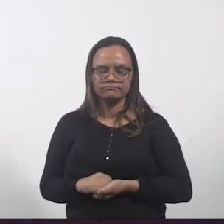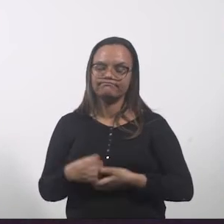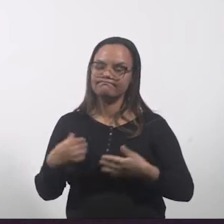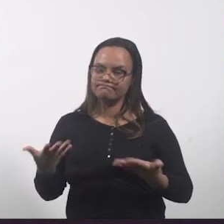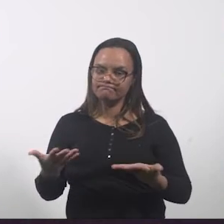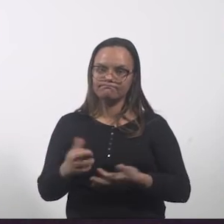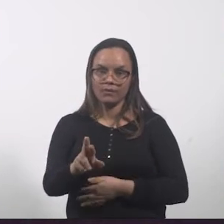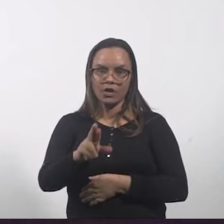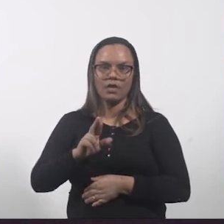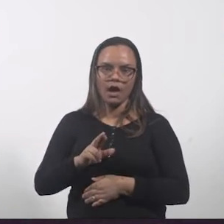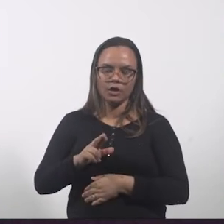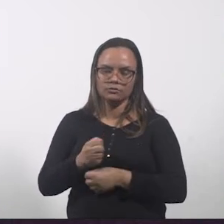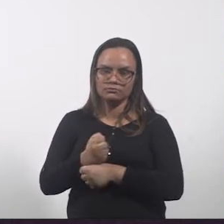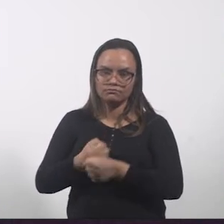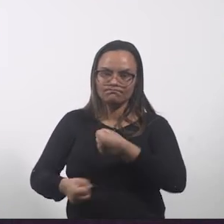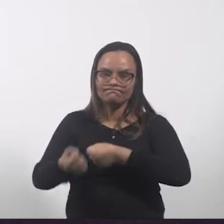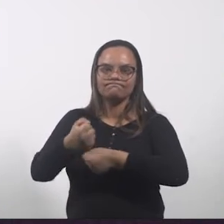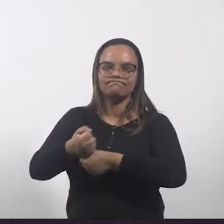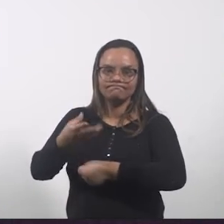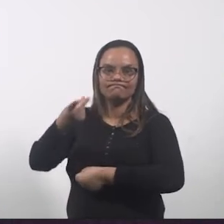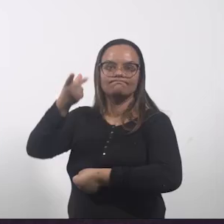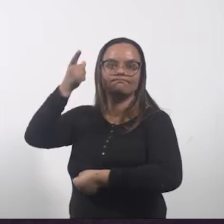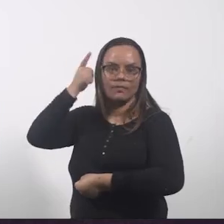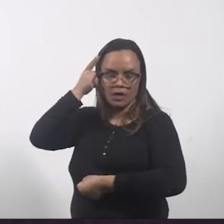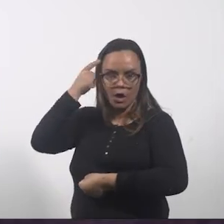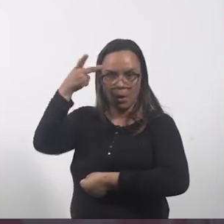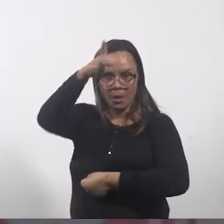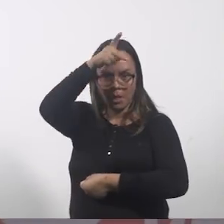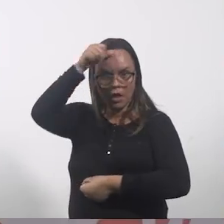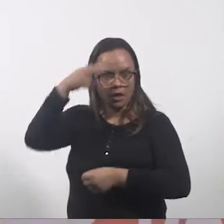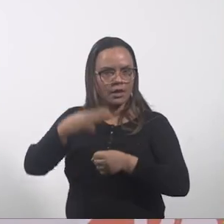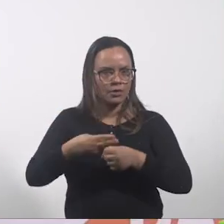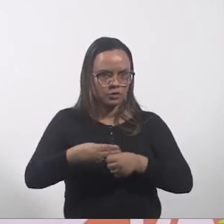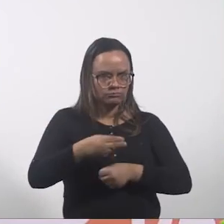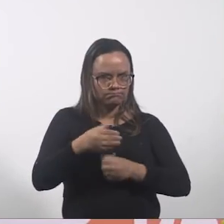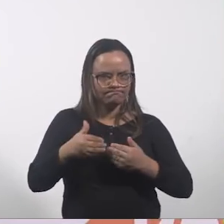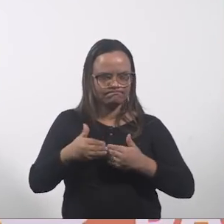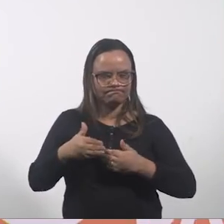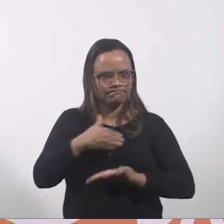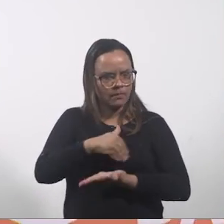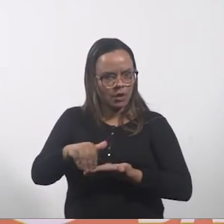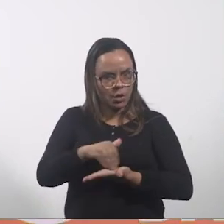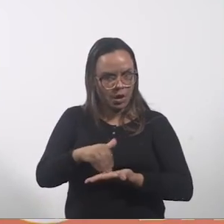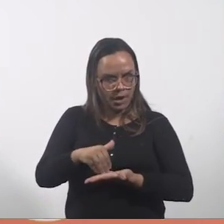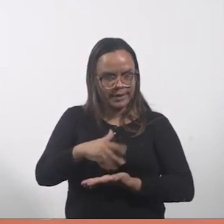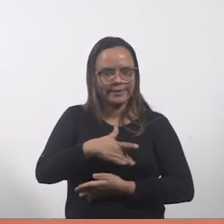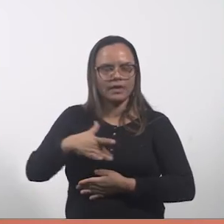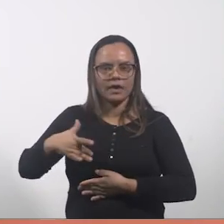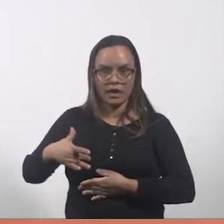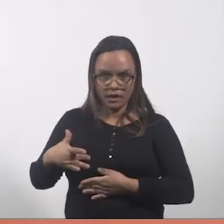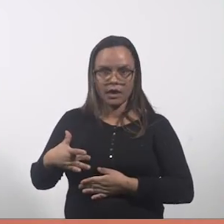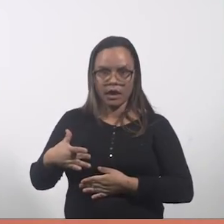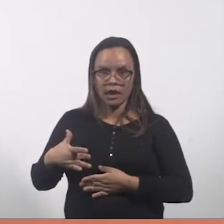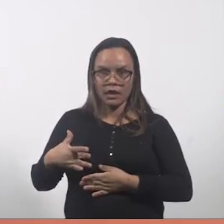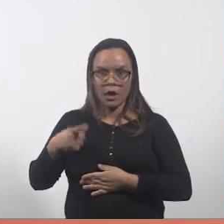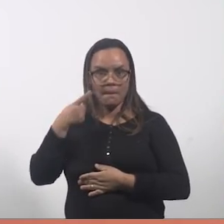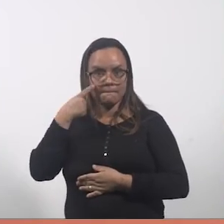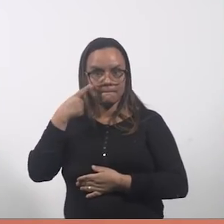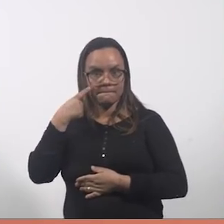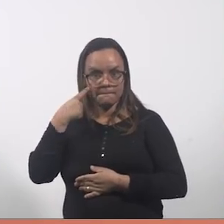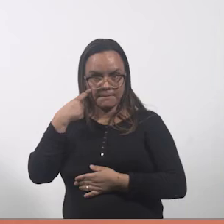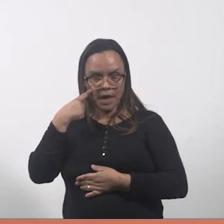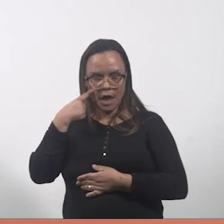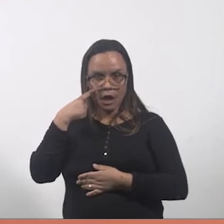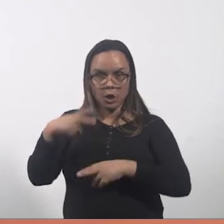Bom, nós, o ano passado, inclusive, a Prefeitura, a Secretaria Municipal de Saúde, fez um alerta em novembro, exatamente em função